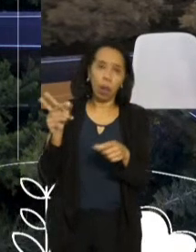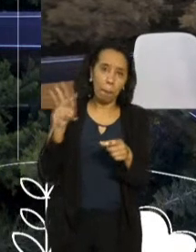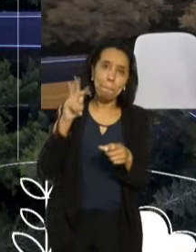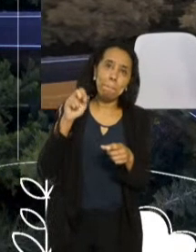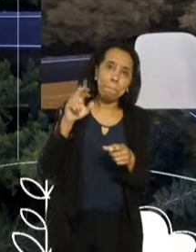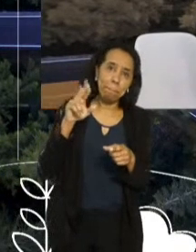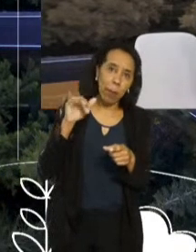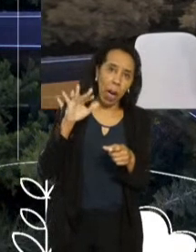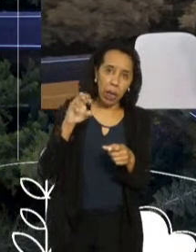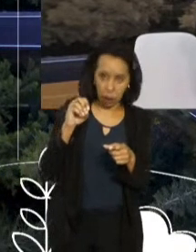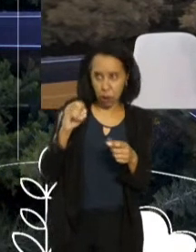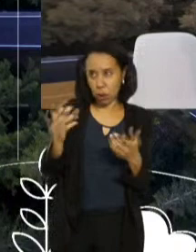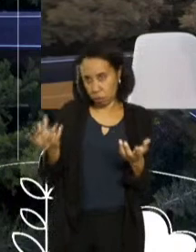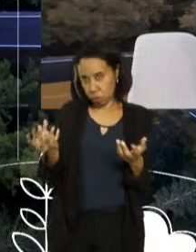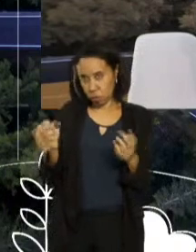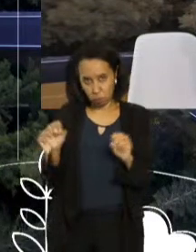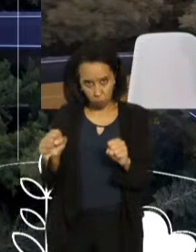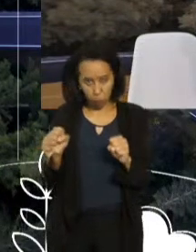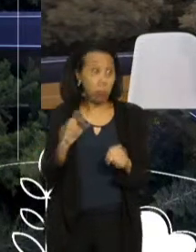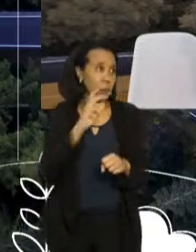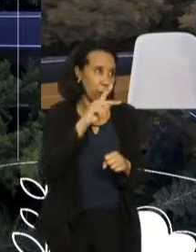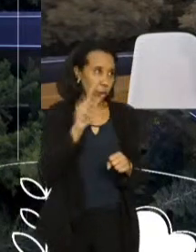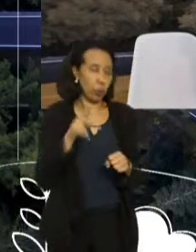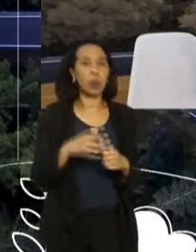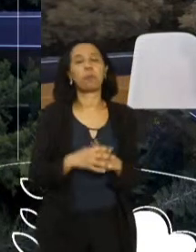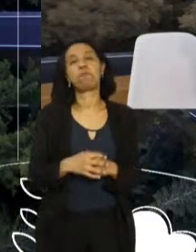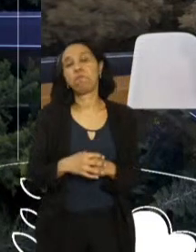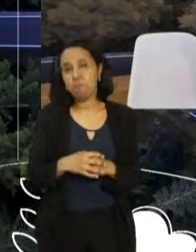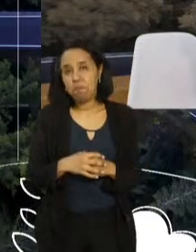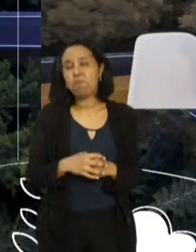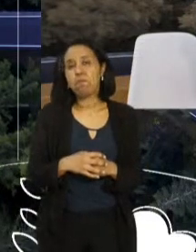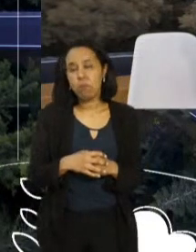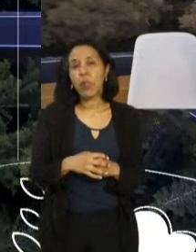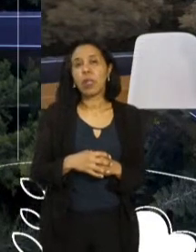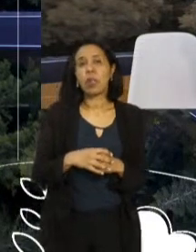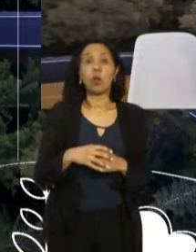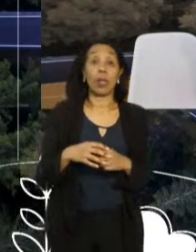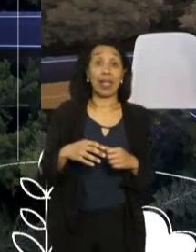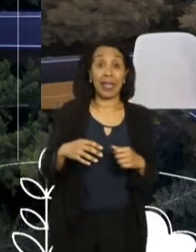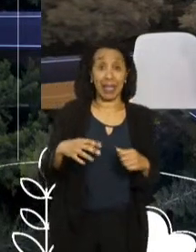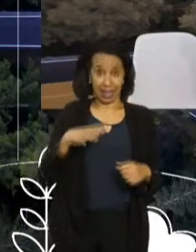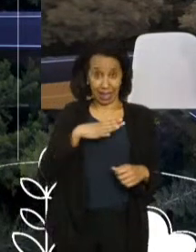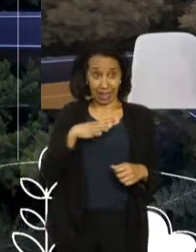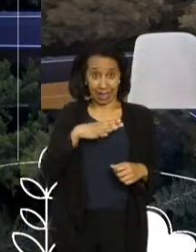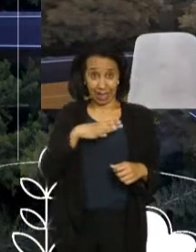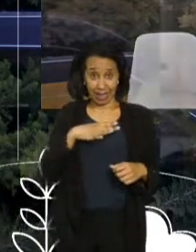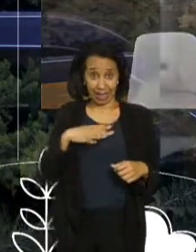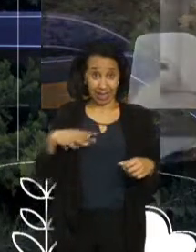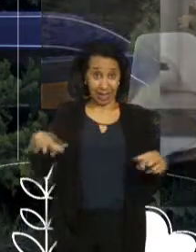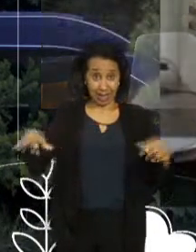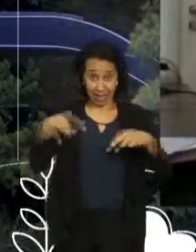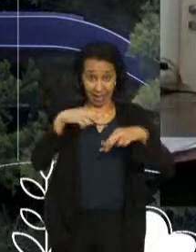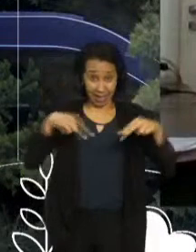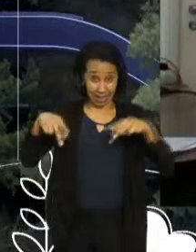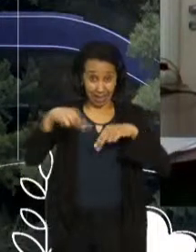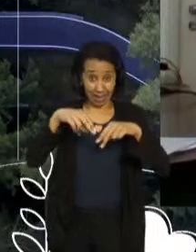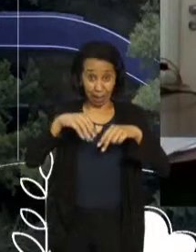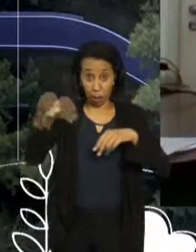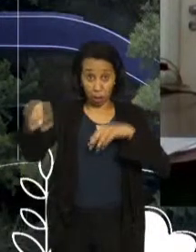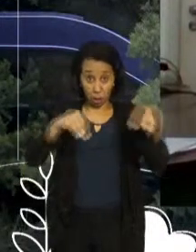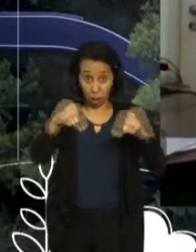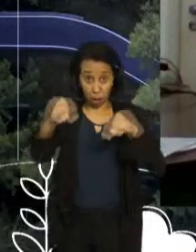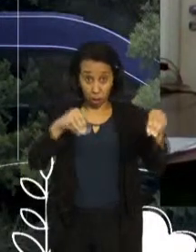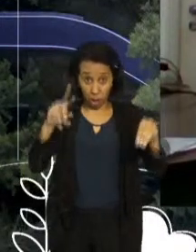comentar essa questão. Professor. A desurbanização, você está falando das pessoas mudarem para outros lugares, é isso? Ou Isso.